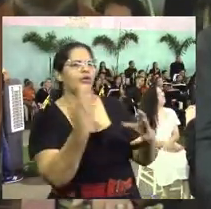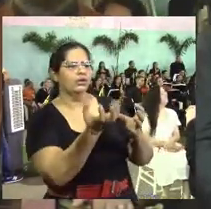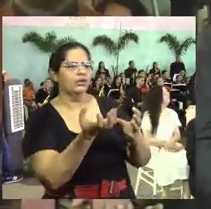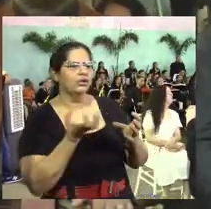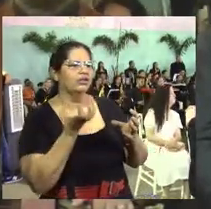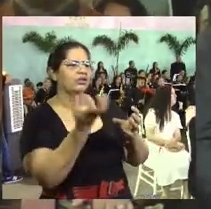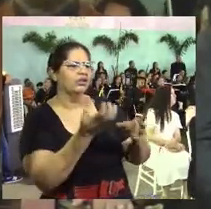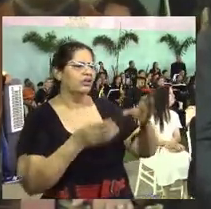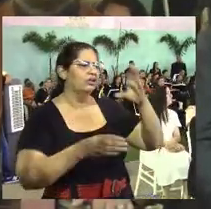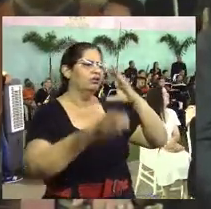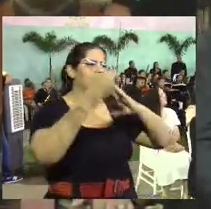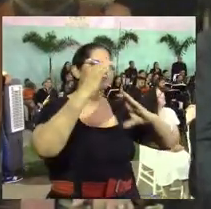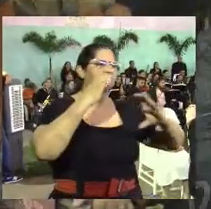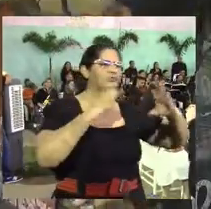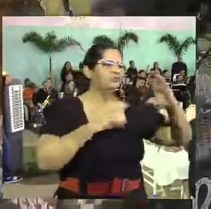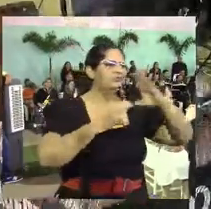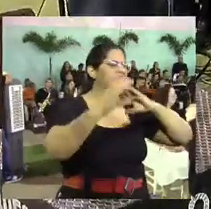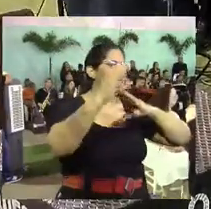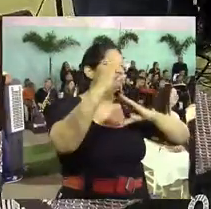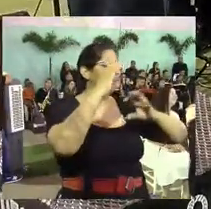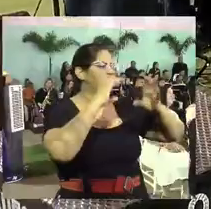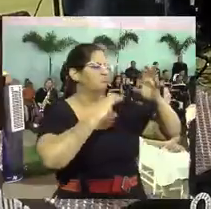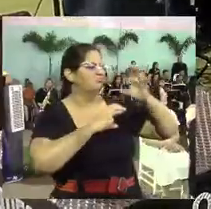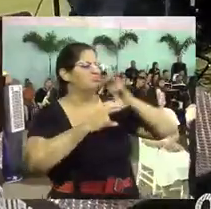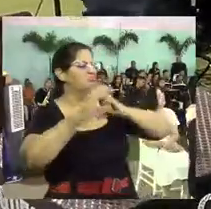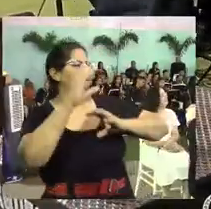toma tua direção